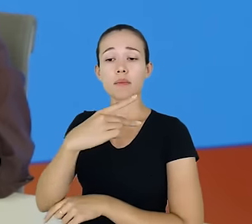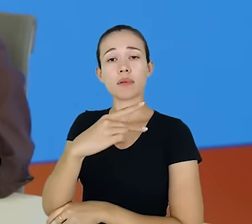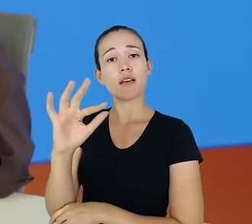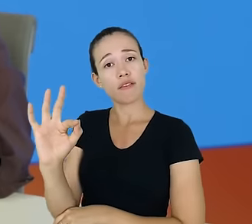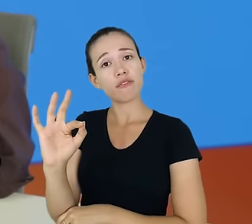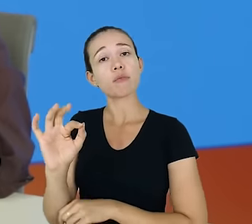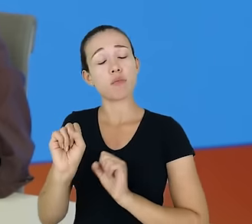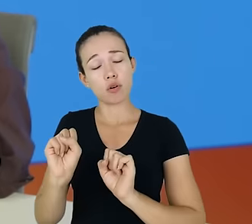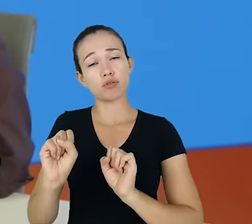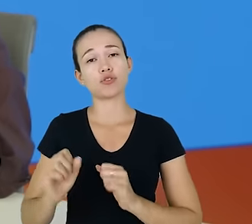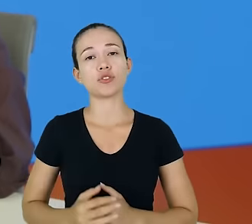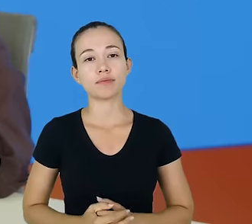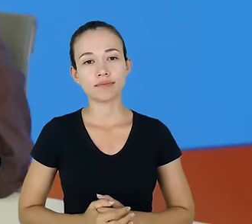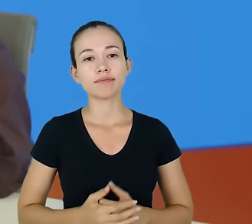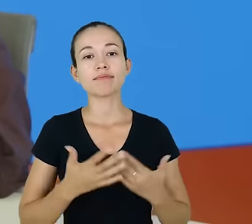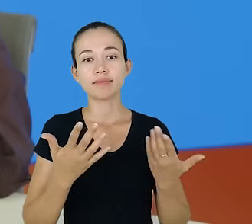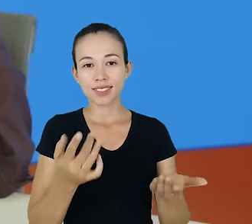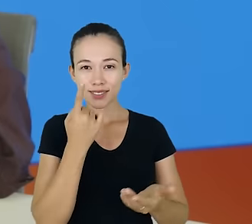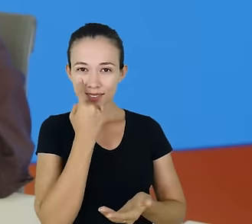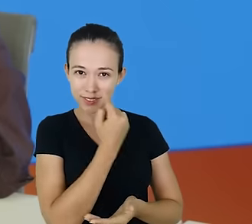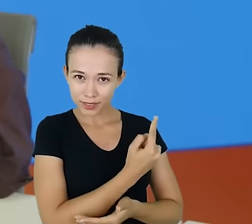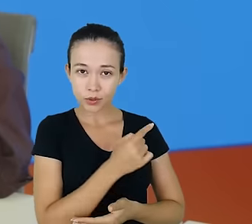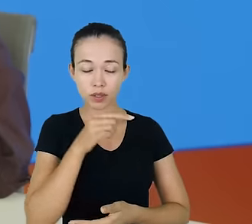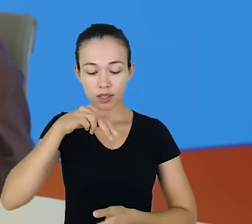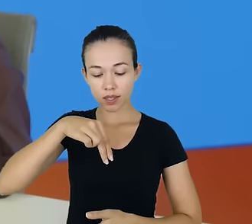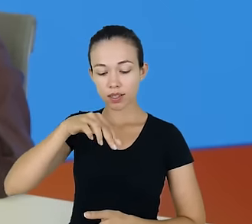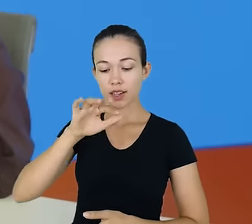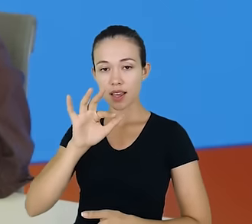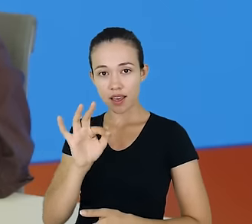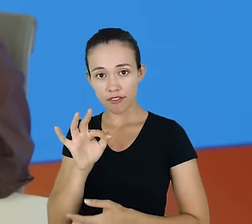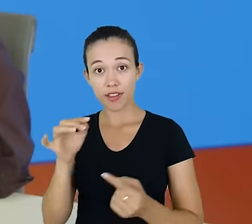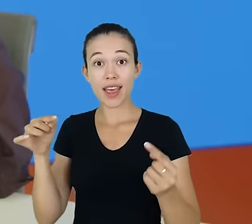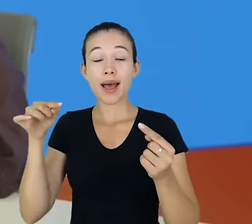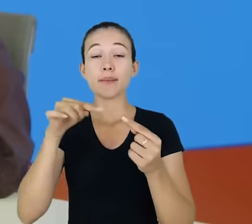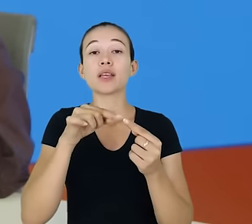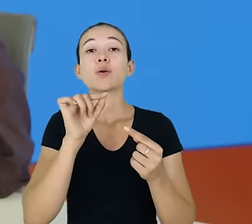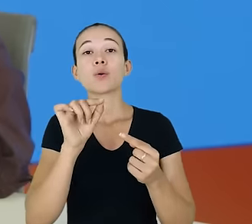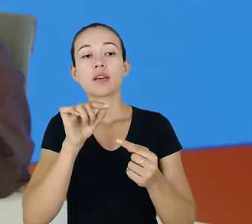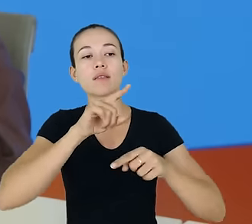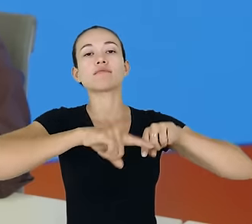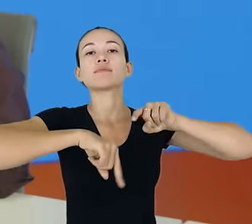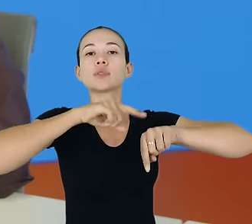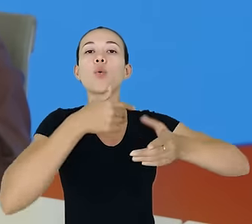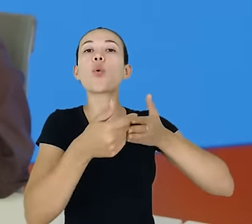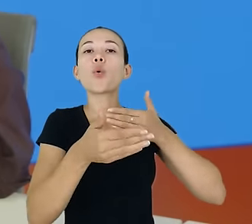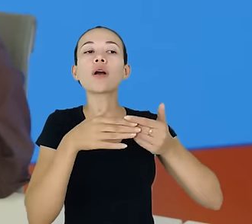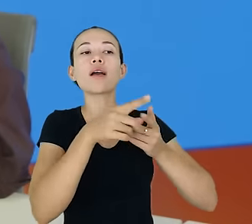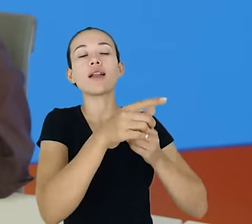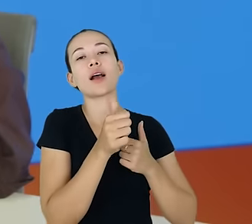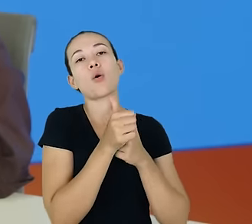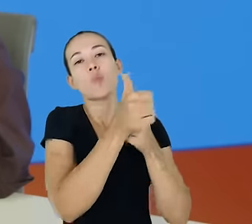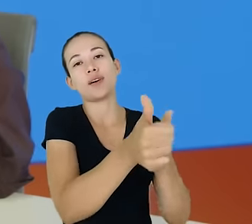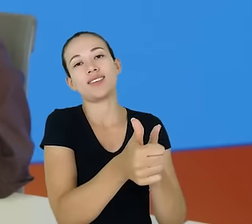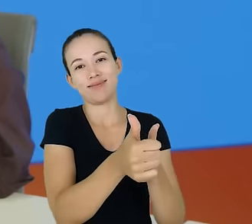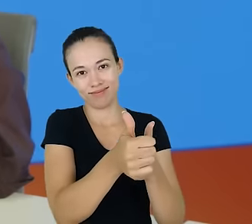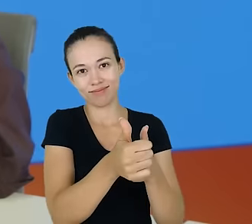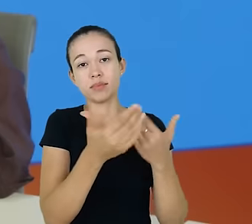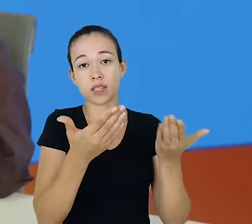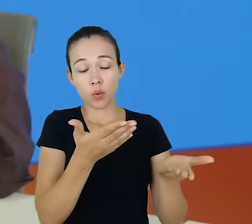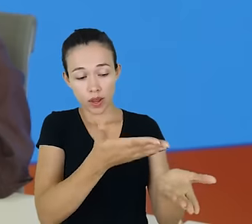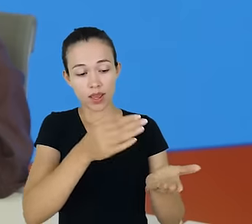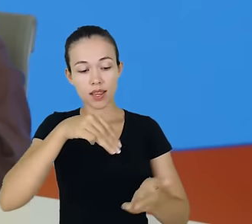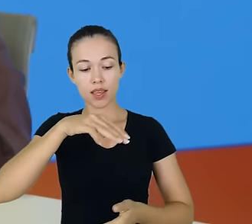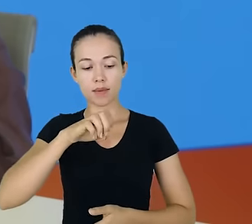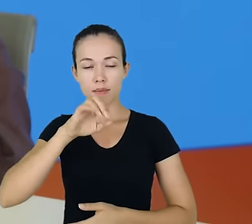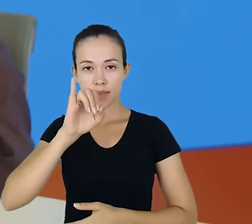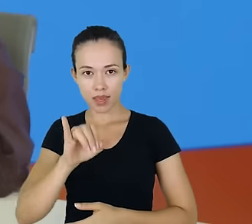essa observação de que a nota fiscal eletrônica ela acompanha toda a mercadoria Então até pro meio na parte de profissional ele já vai ali se